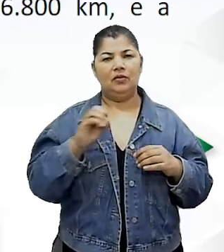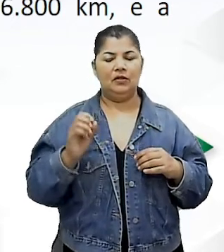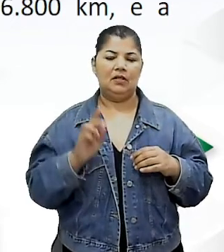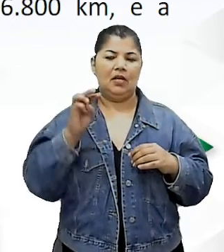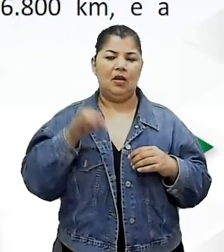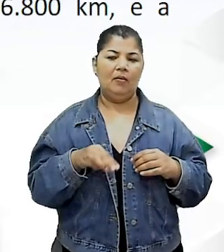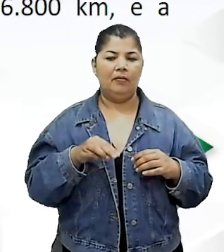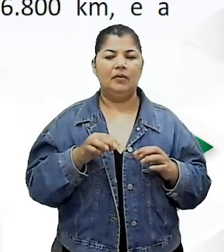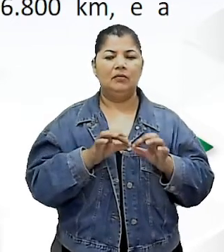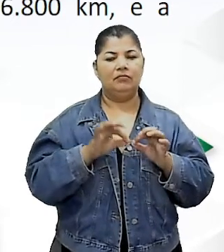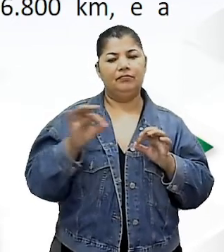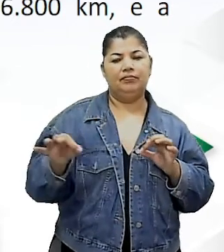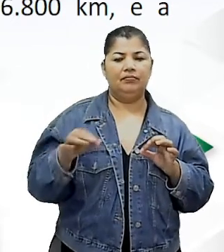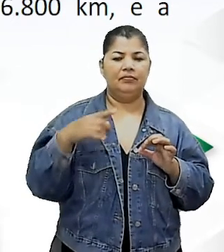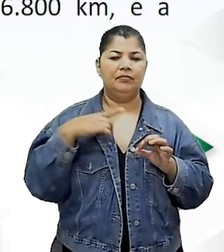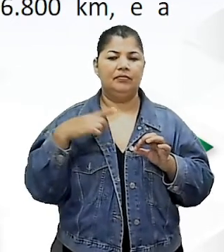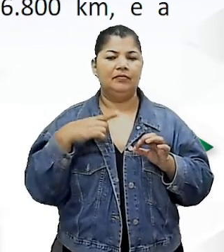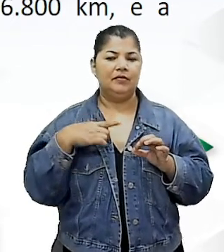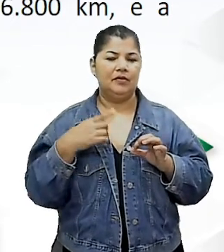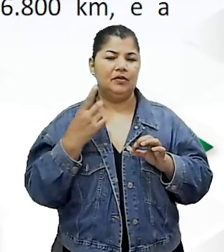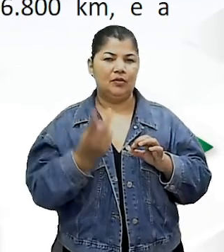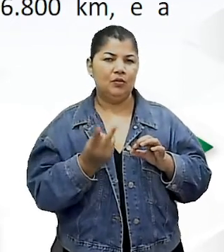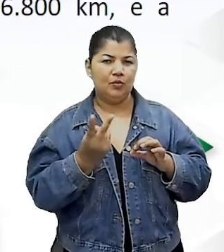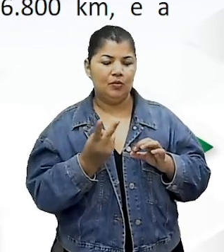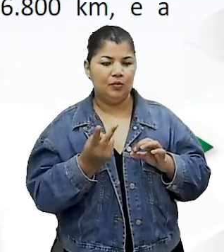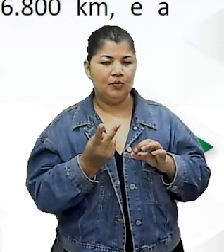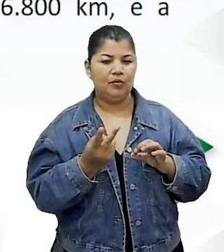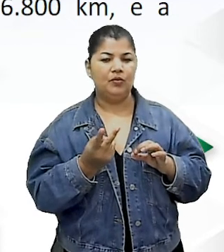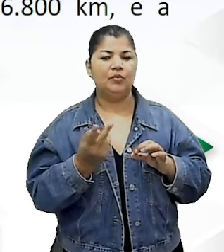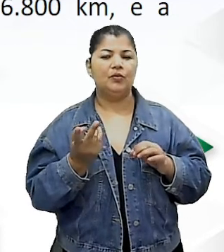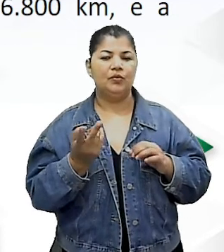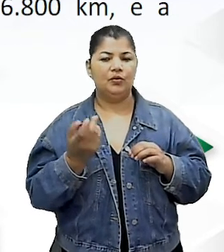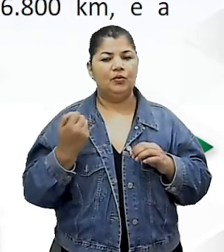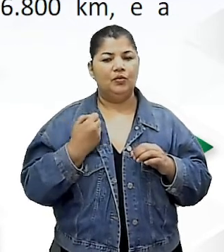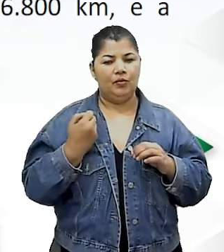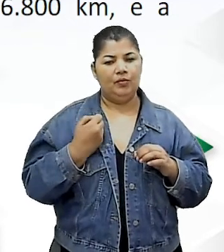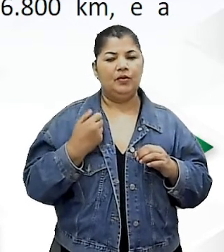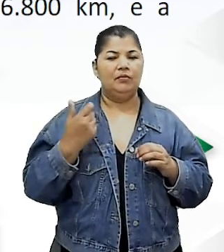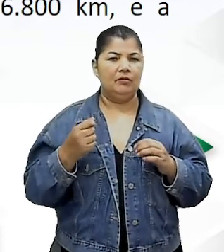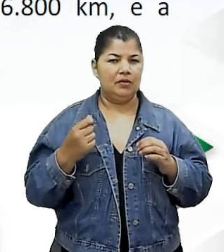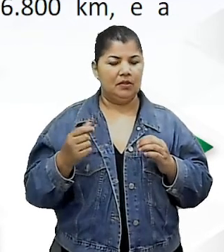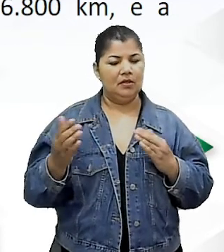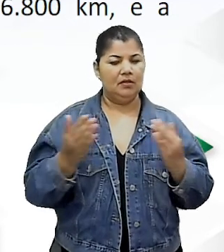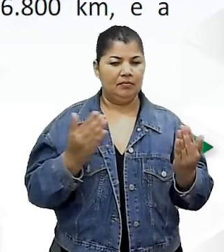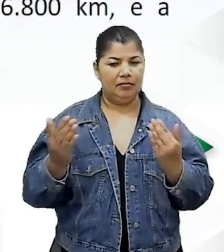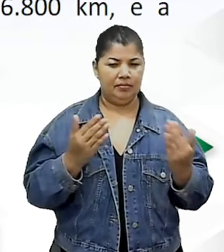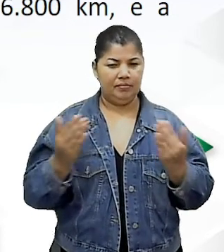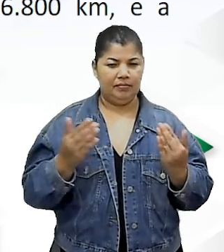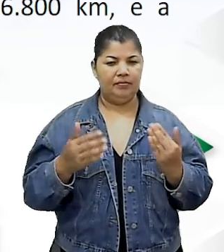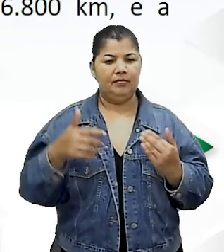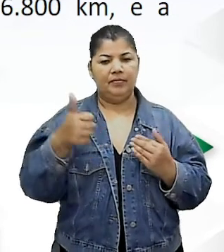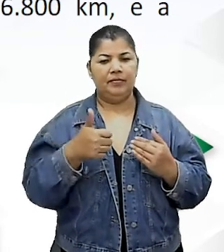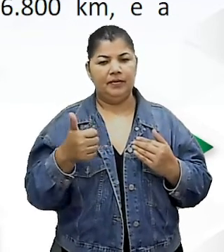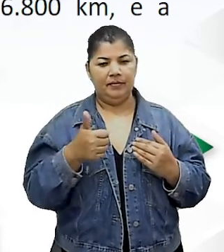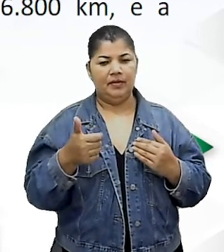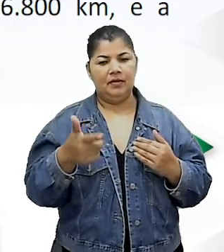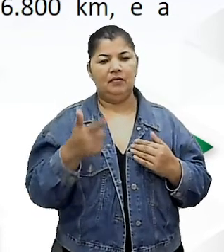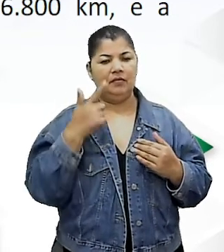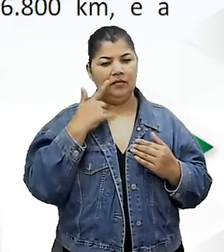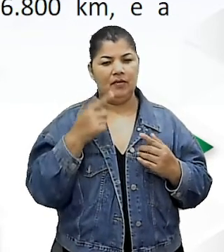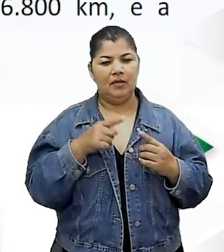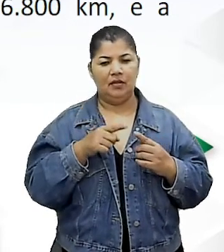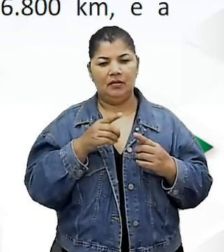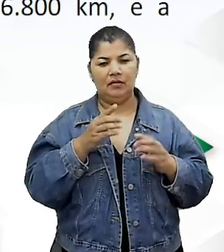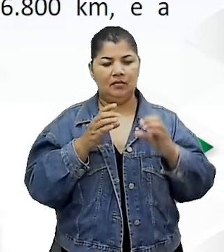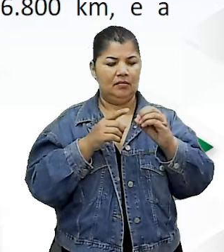a distância. Então, são dois números que a gente vai trabalhar. O primeiro dele é o diâmetro, que é esse símbolo aí, ó, que eu